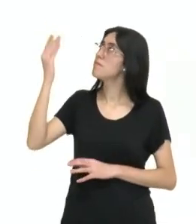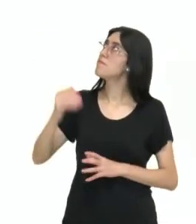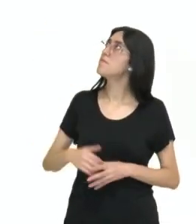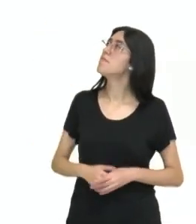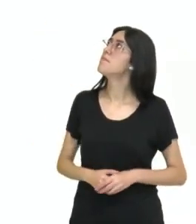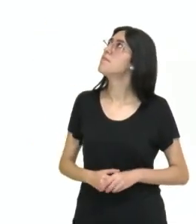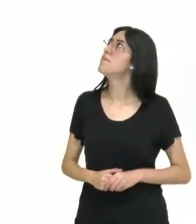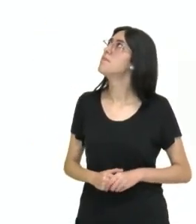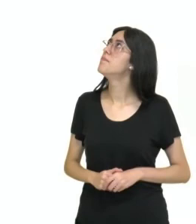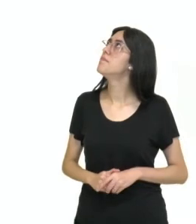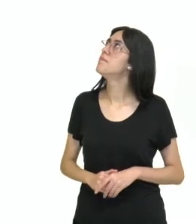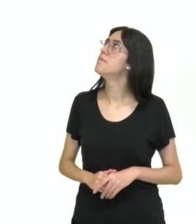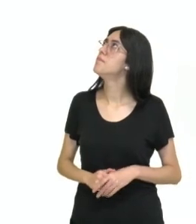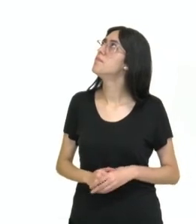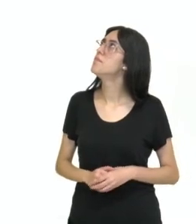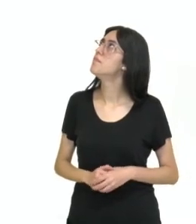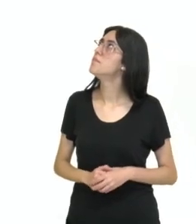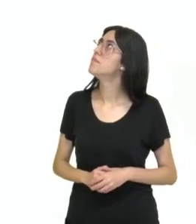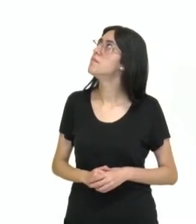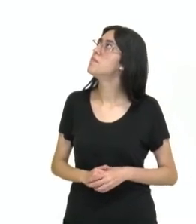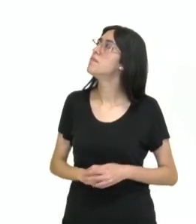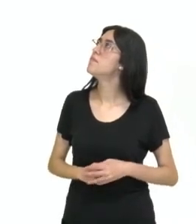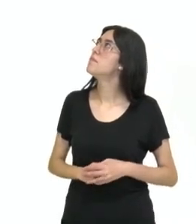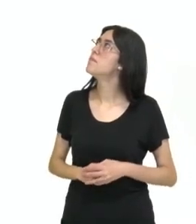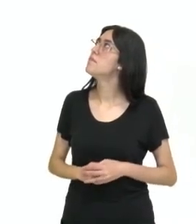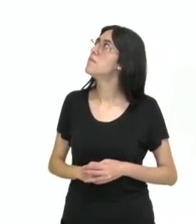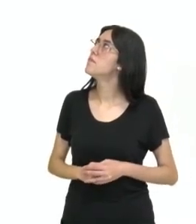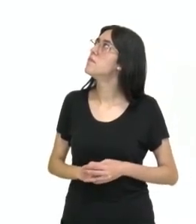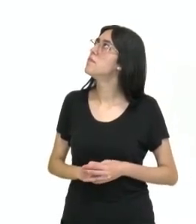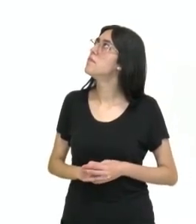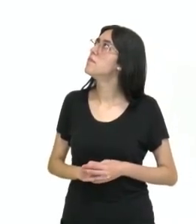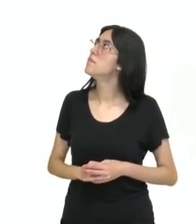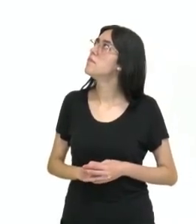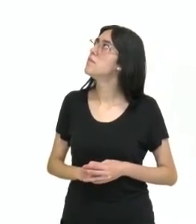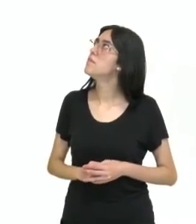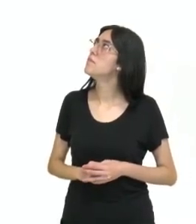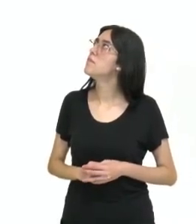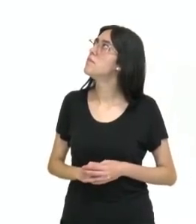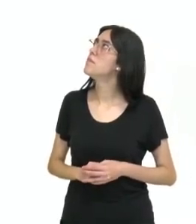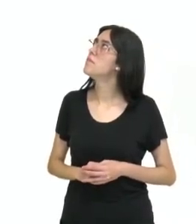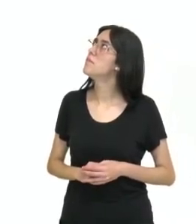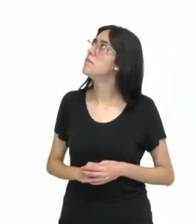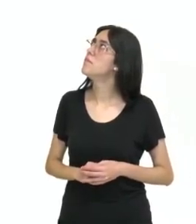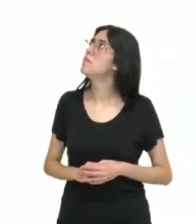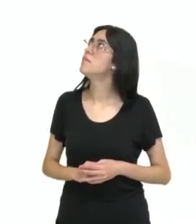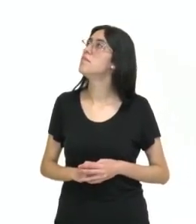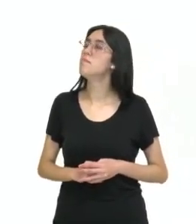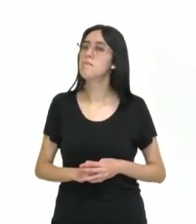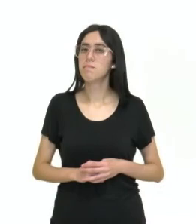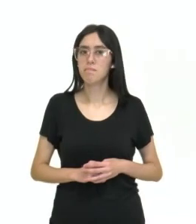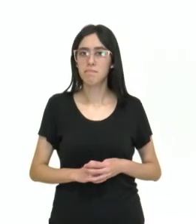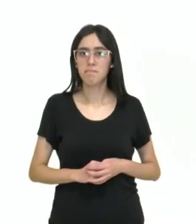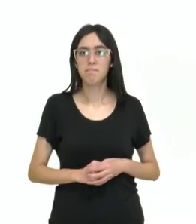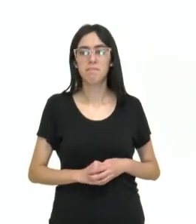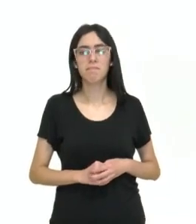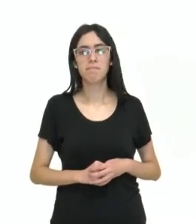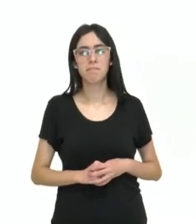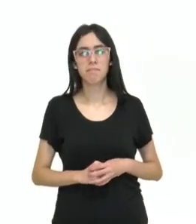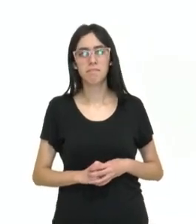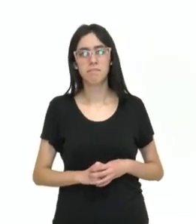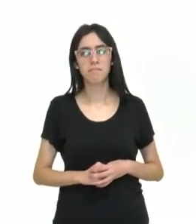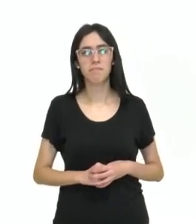creamos en nuestra mente una imagen errónea de cómo son otras culturas. Hay que conocer la